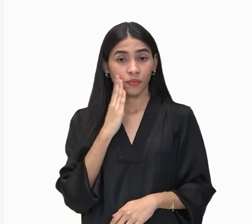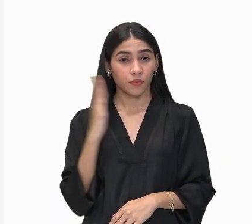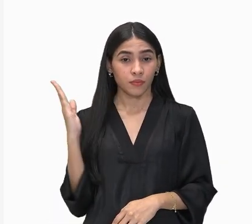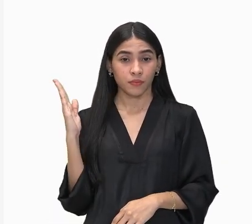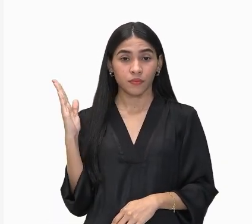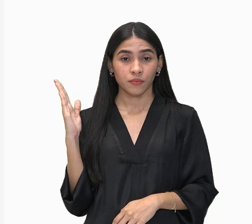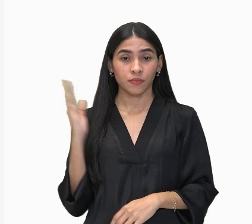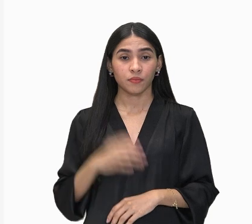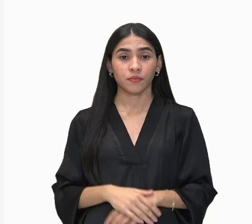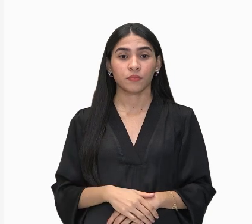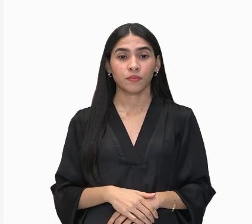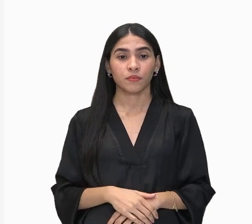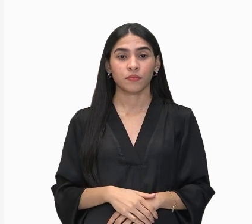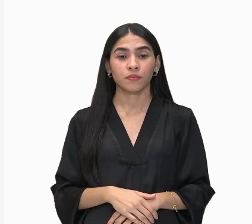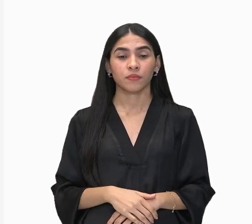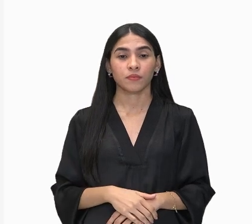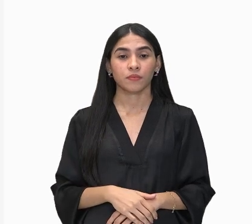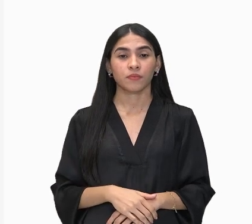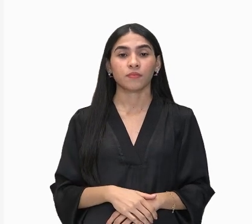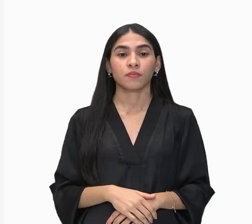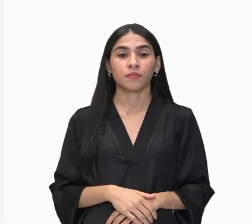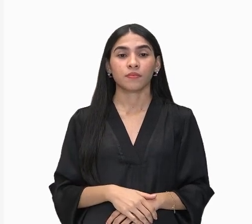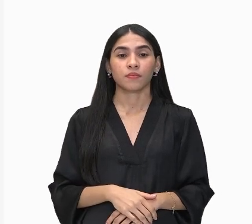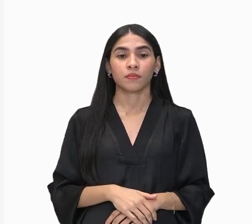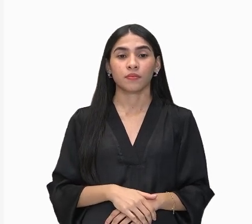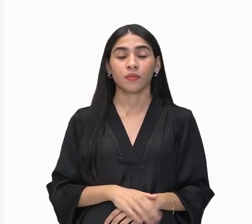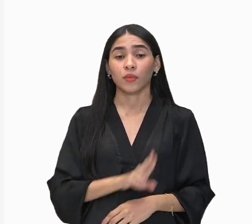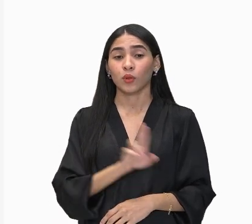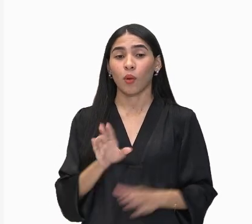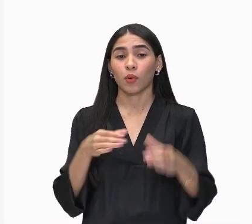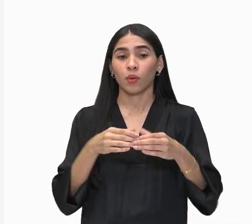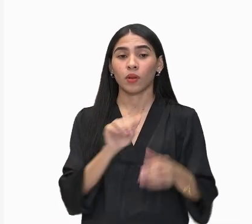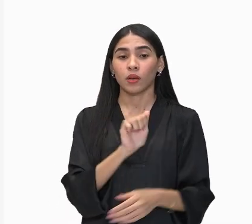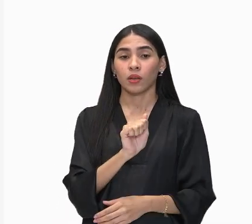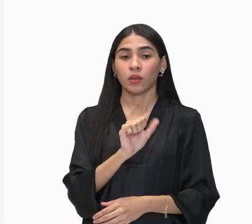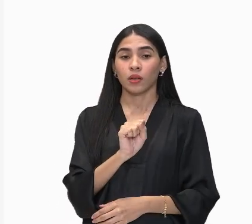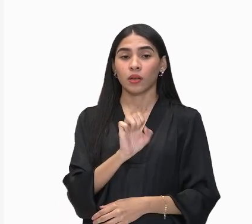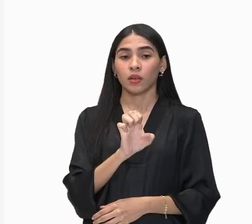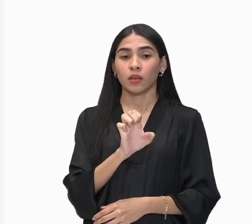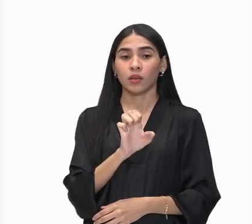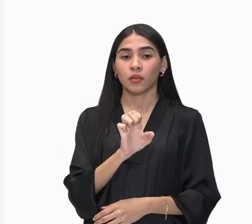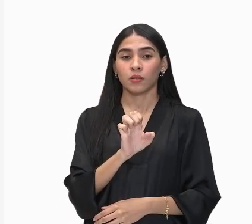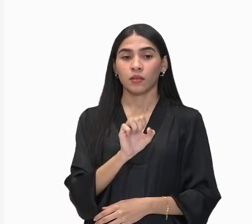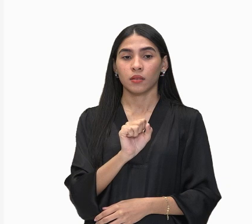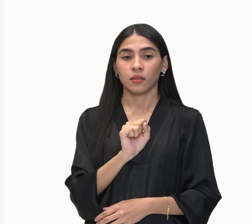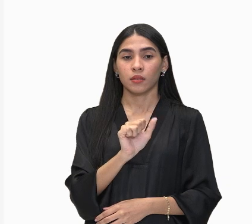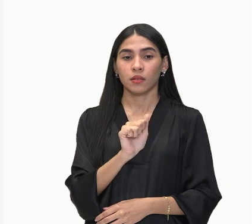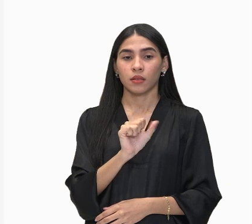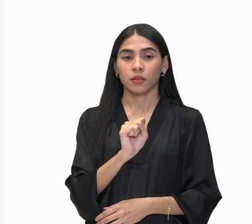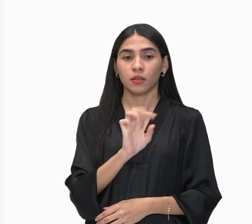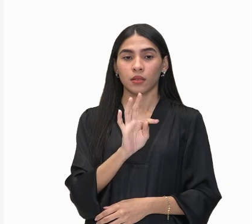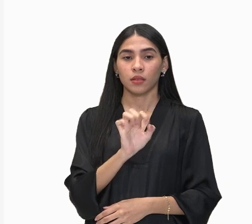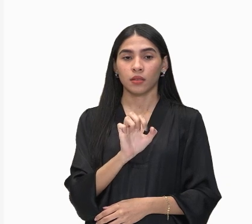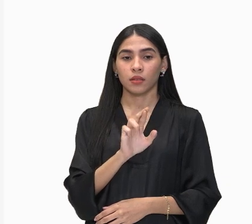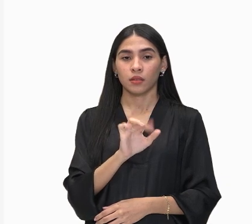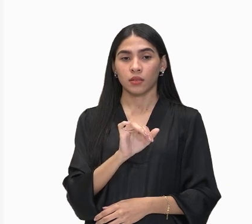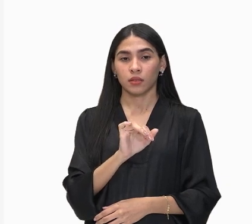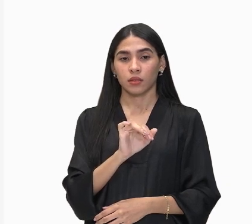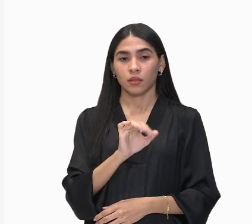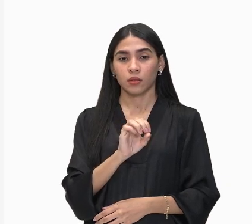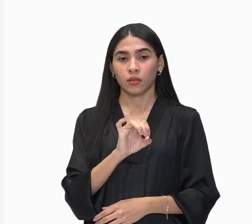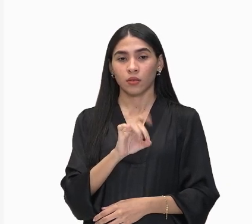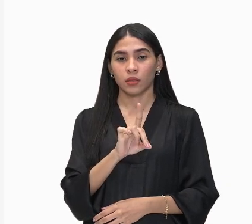aí pela classe asteroidea, que é representada pelas estrelas do mar. Temos também a